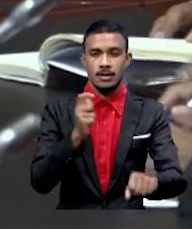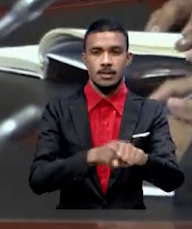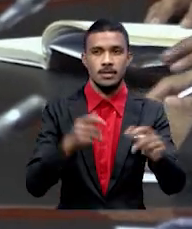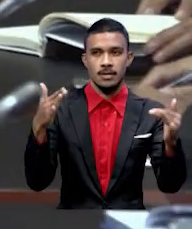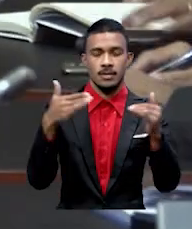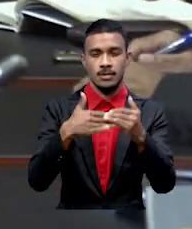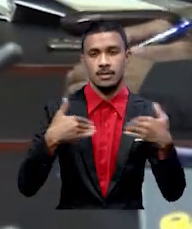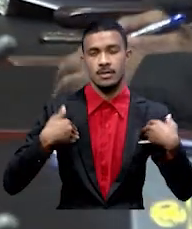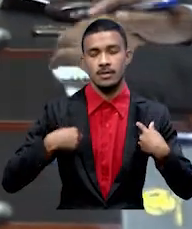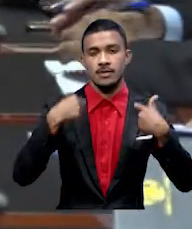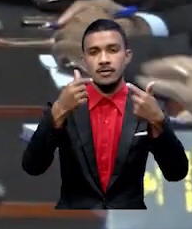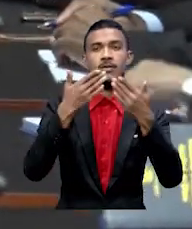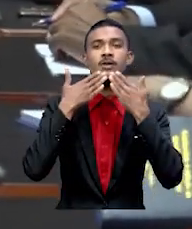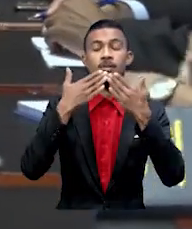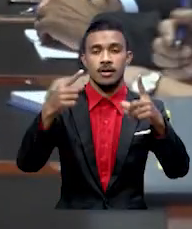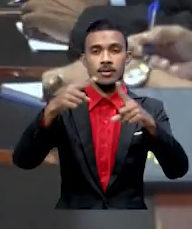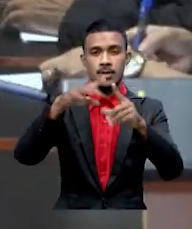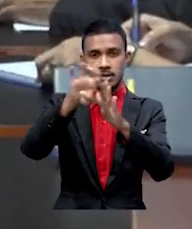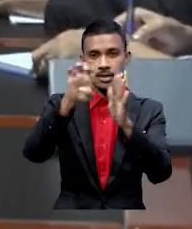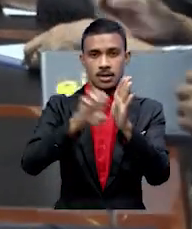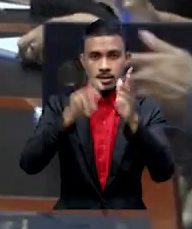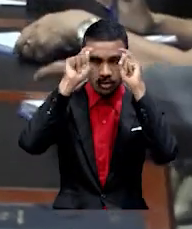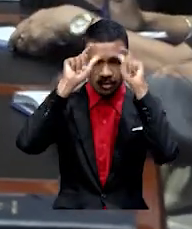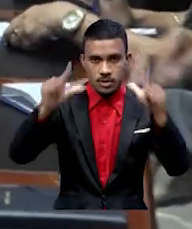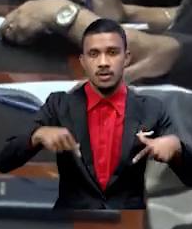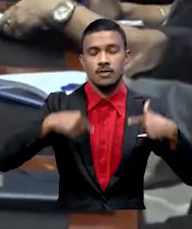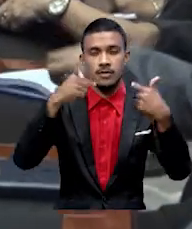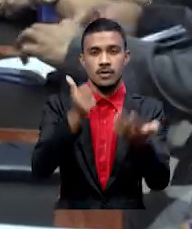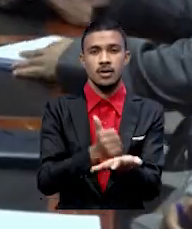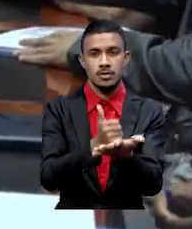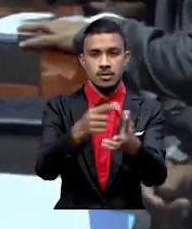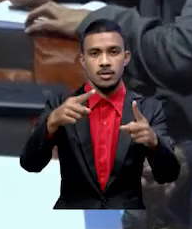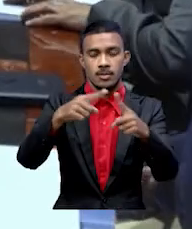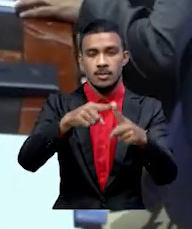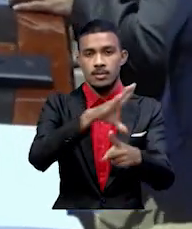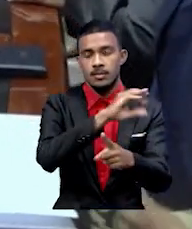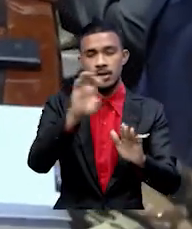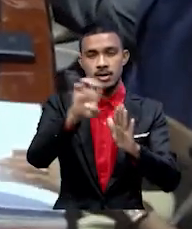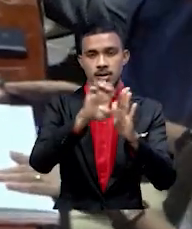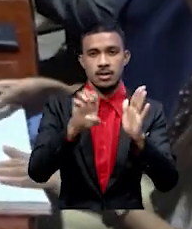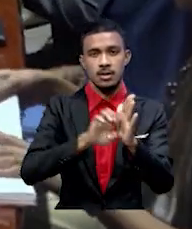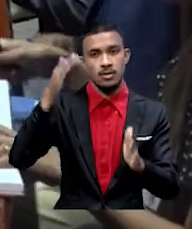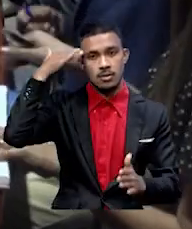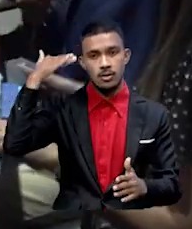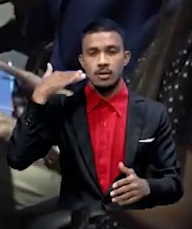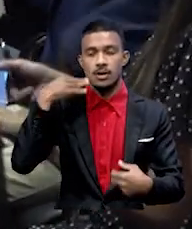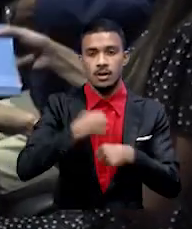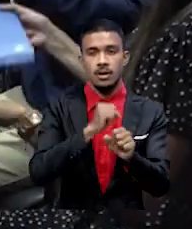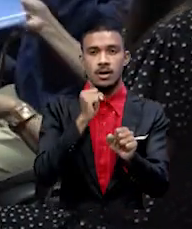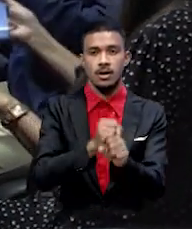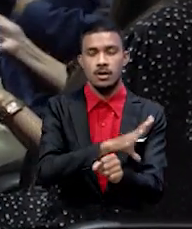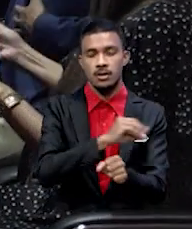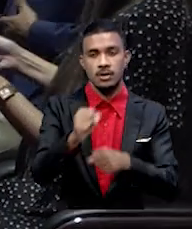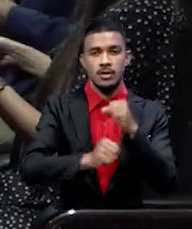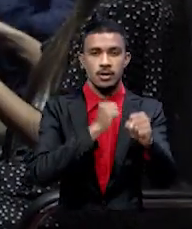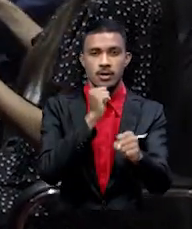né, atomos agradecimento ao Estado Timor-Leste neve fona apoio ao Estado Coreia do Sul ato realiza expo e tinan rihun